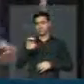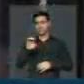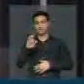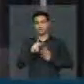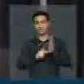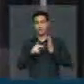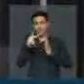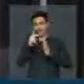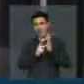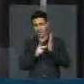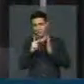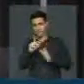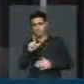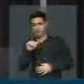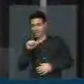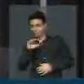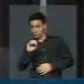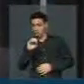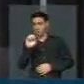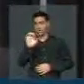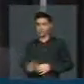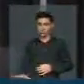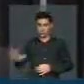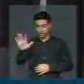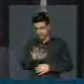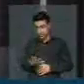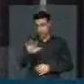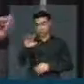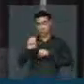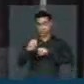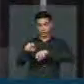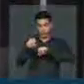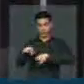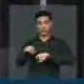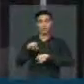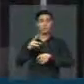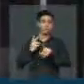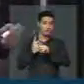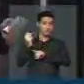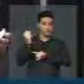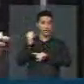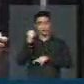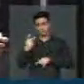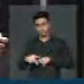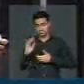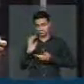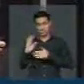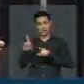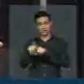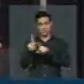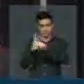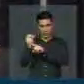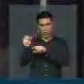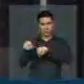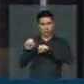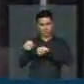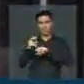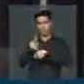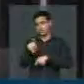Foi uma grande vitória de toda essa casa, foi uma grande vitória da educação, dos professores,